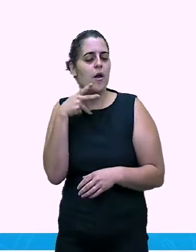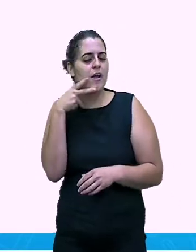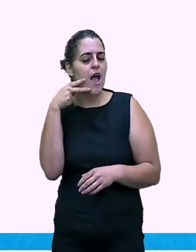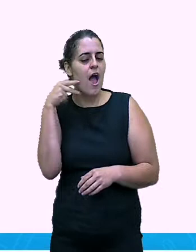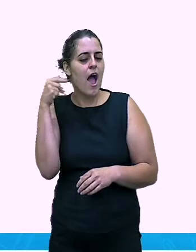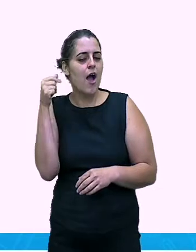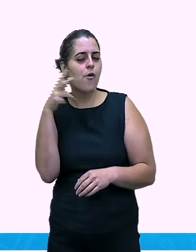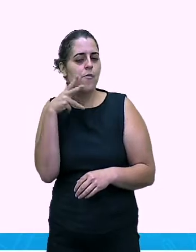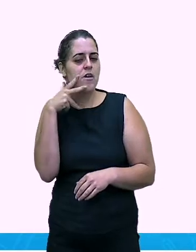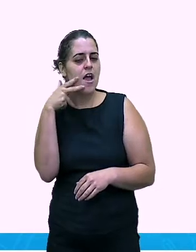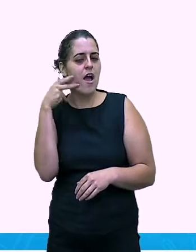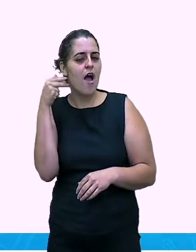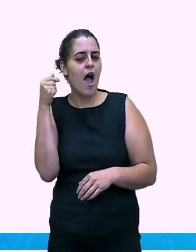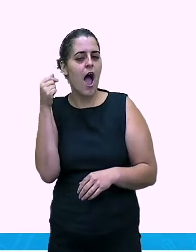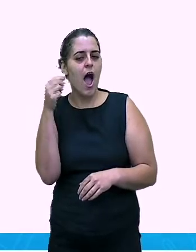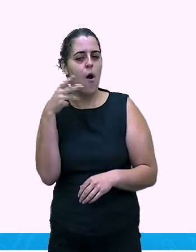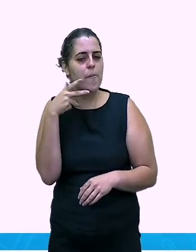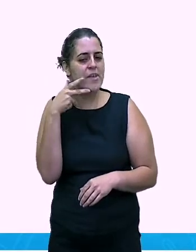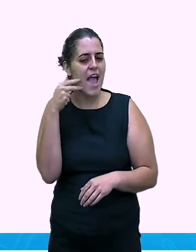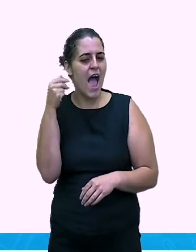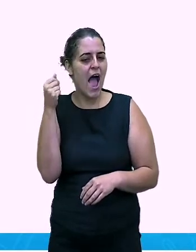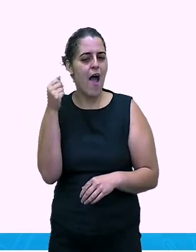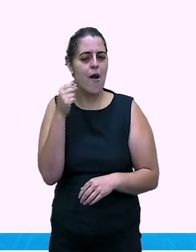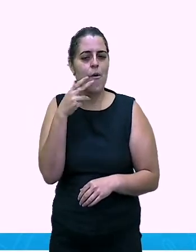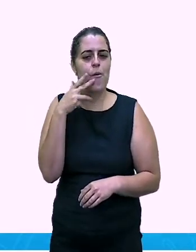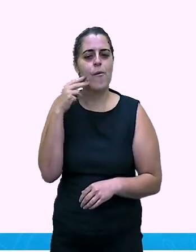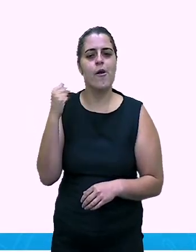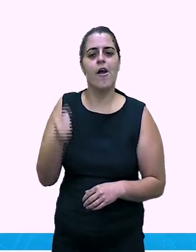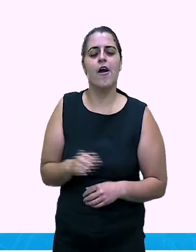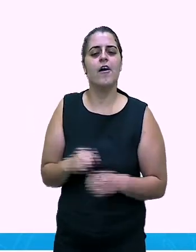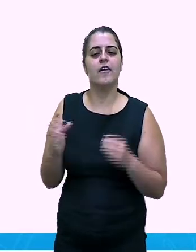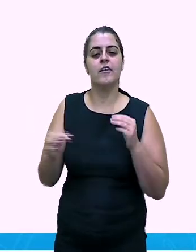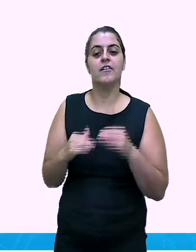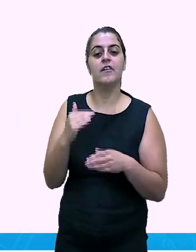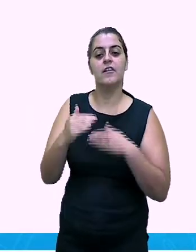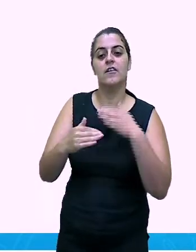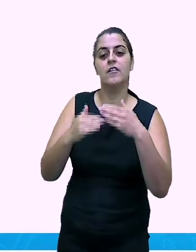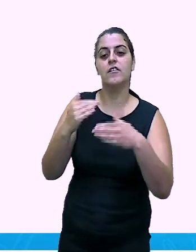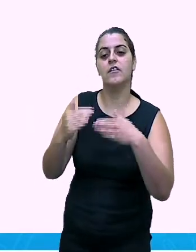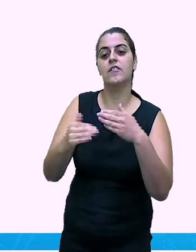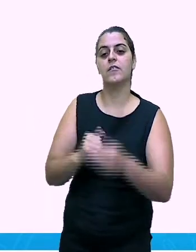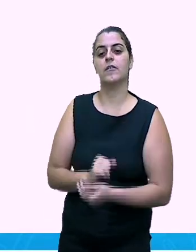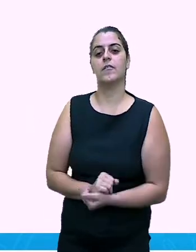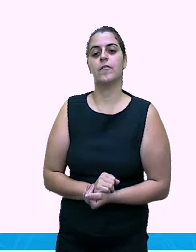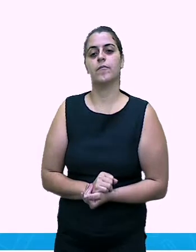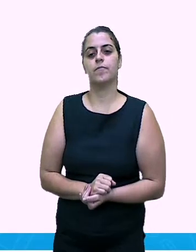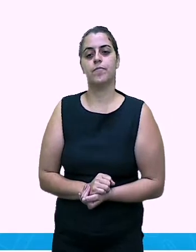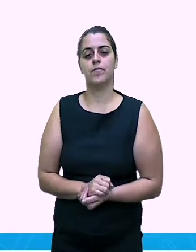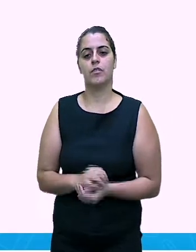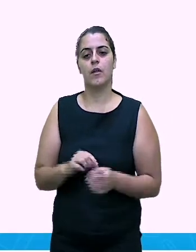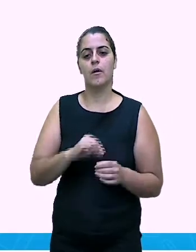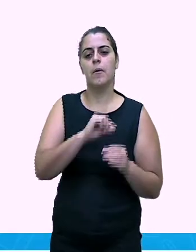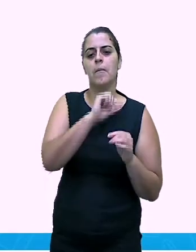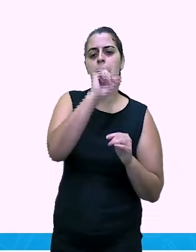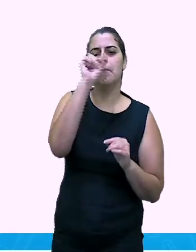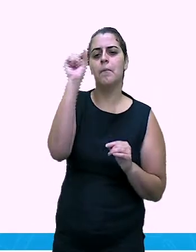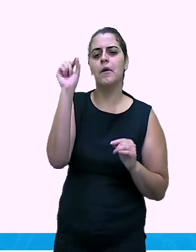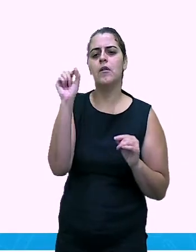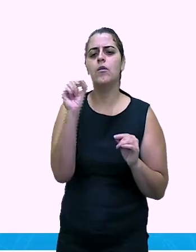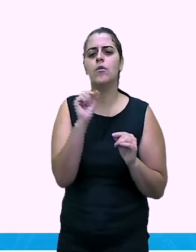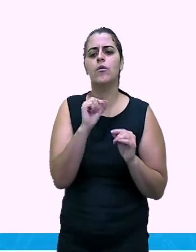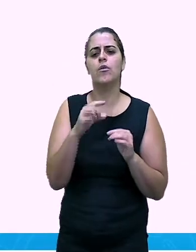através da onomatopeia miau. E assim sucessivamente. Balões de